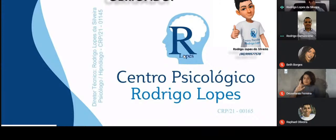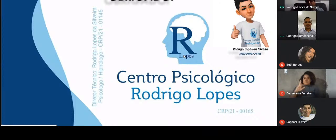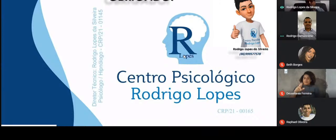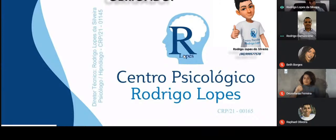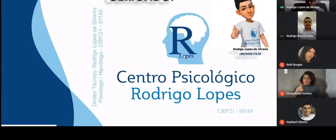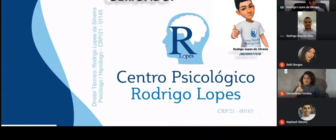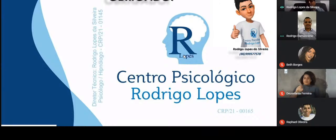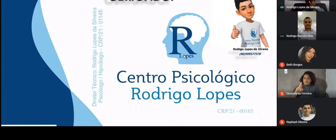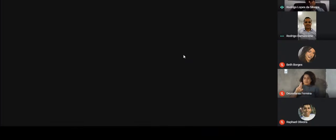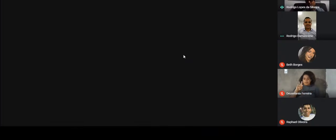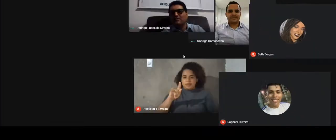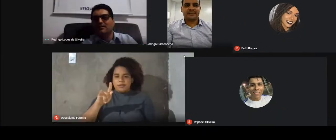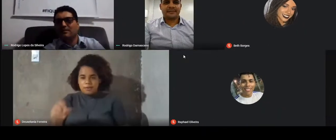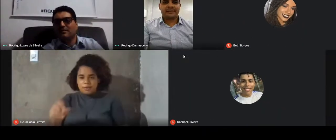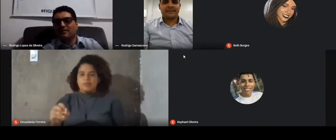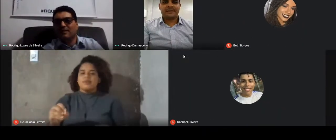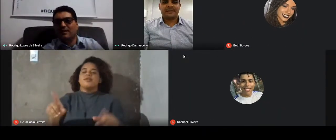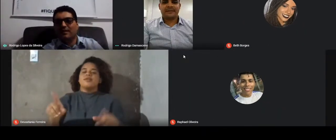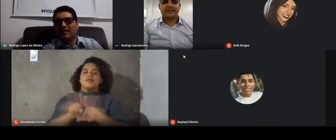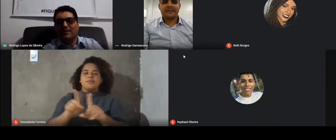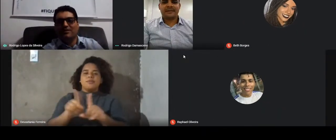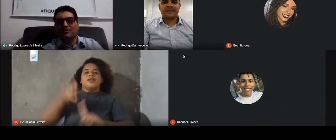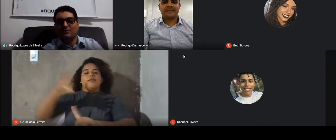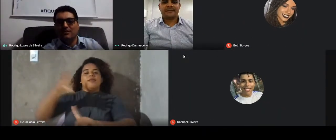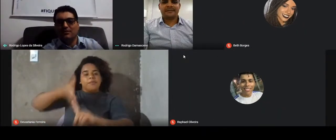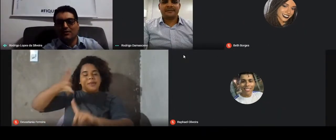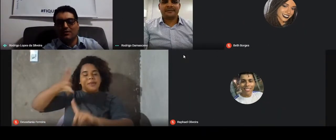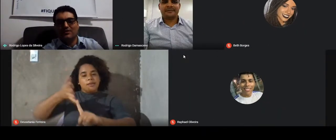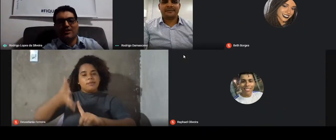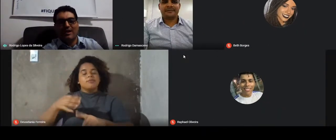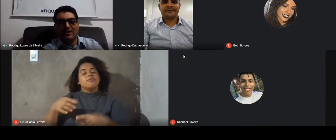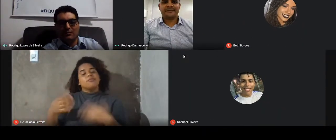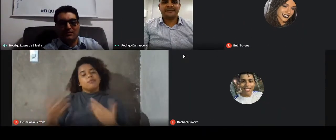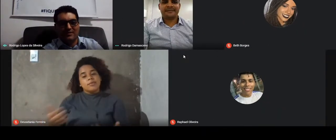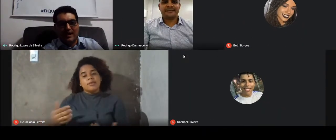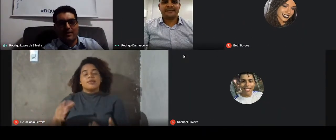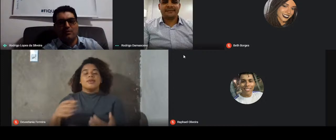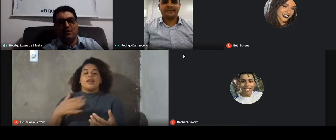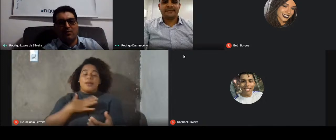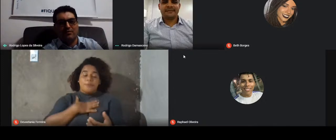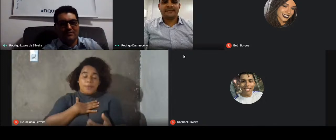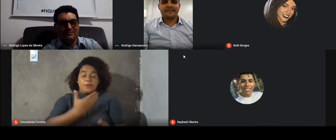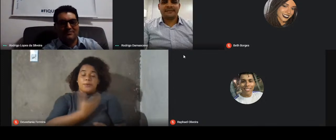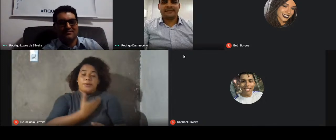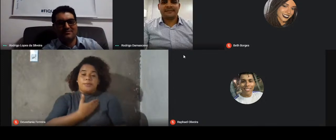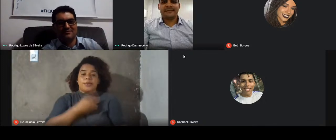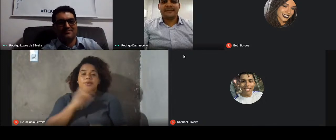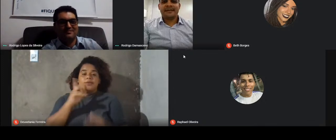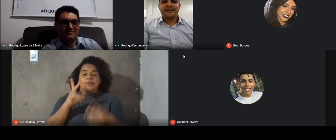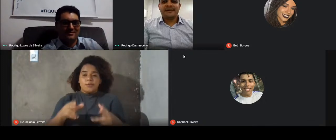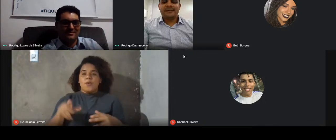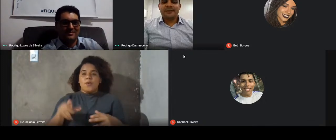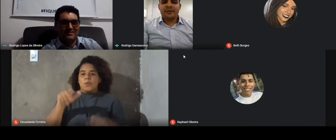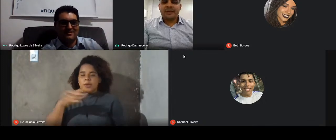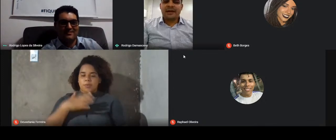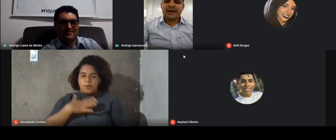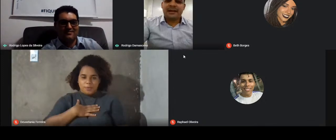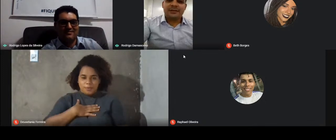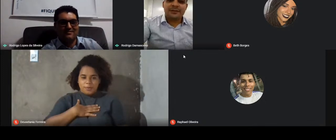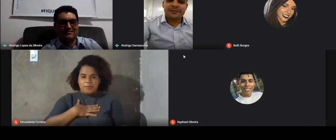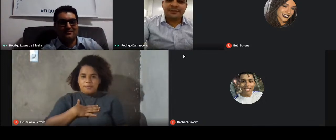que estava palestrando também. E que é um grande amigo, tenho um grande carinho por esse cara, é o irmão.